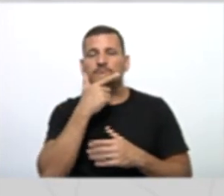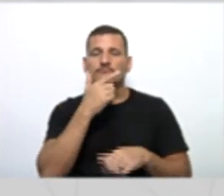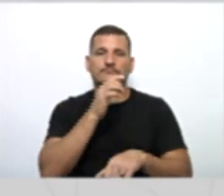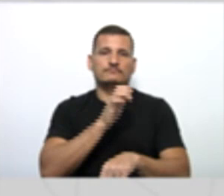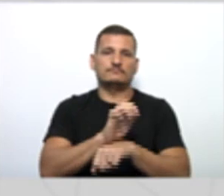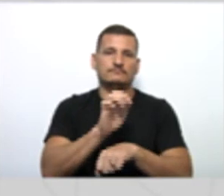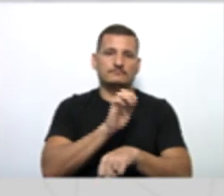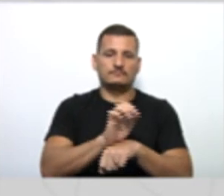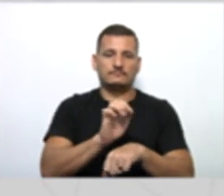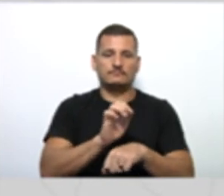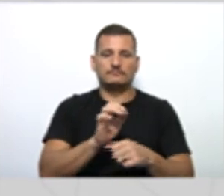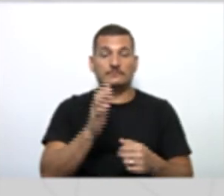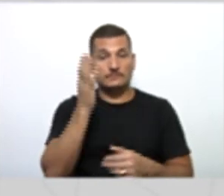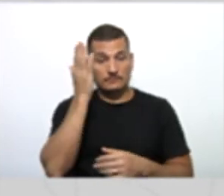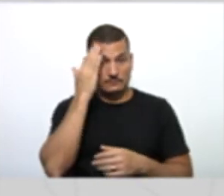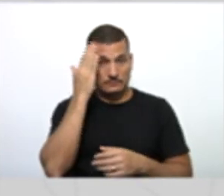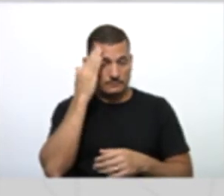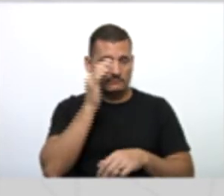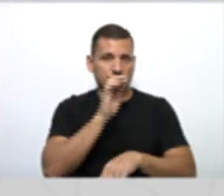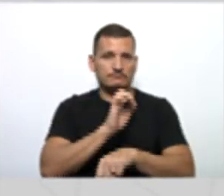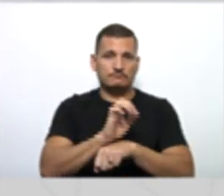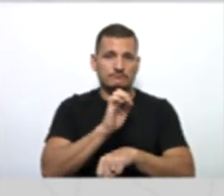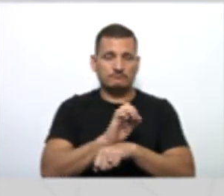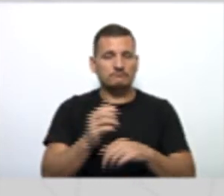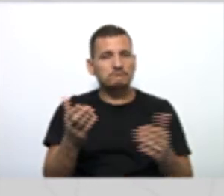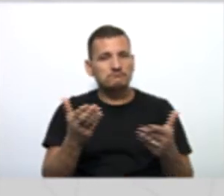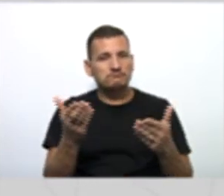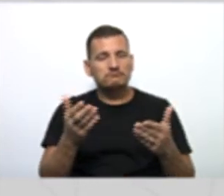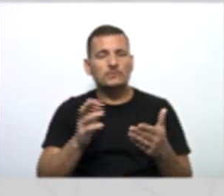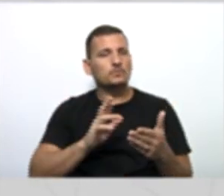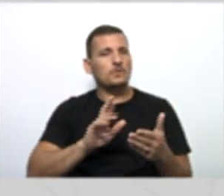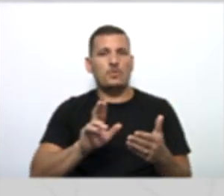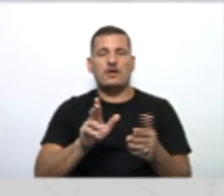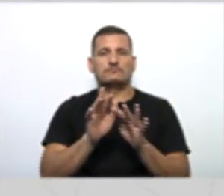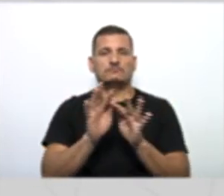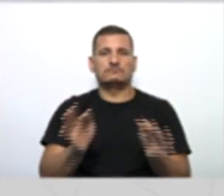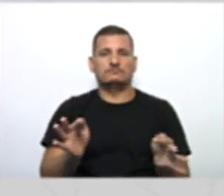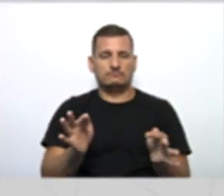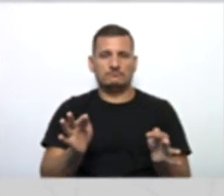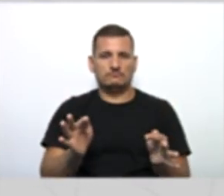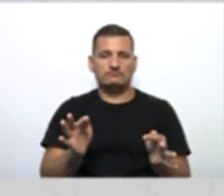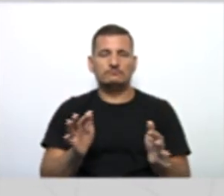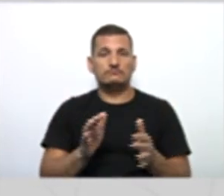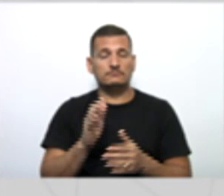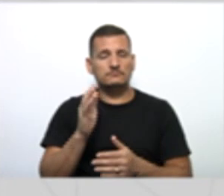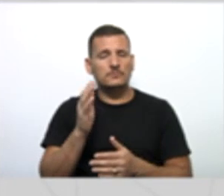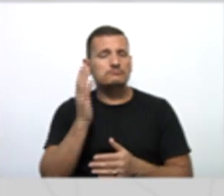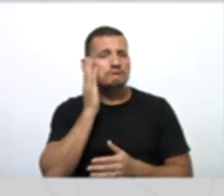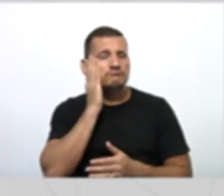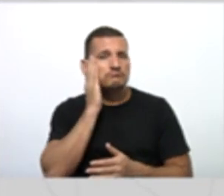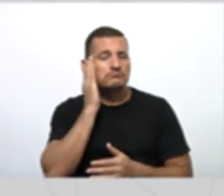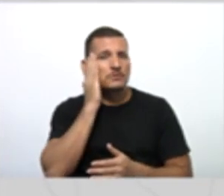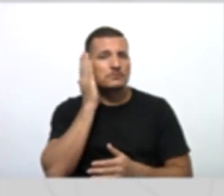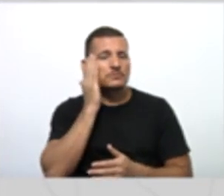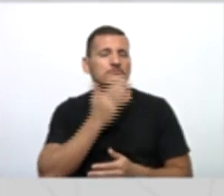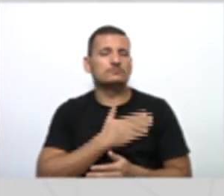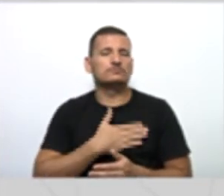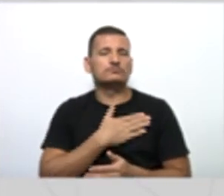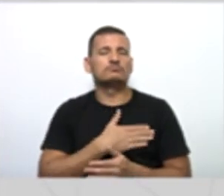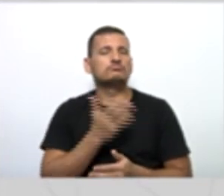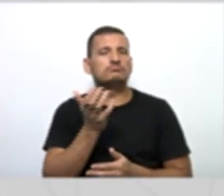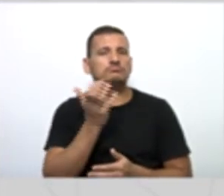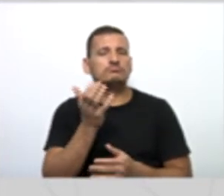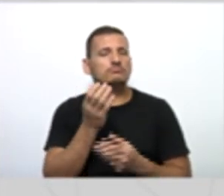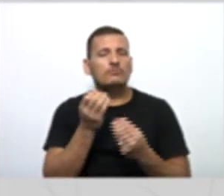vaga de estágio. A gente sabe que o estágio não é algo tão simples de acontecer. a gente gostaria de saber quais são as contribuições que o